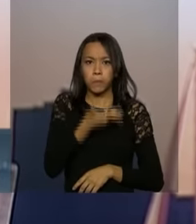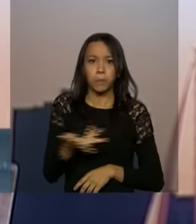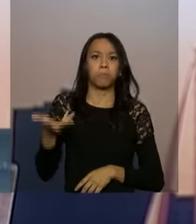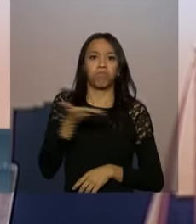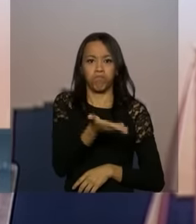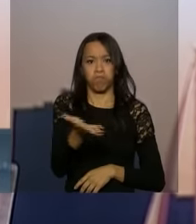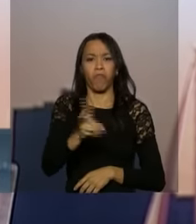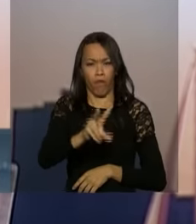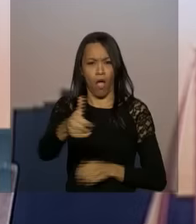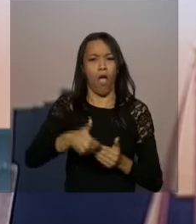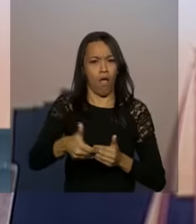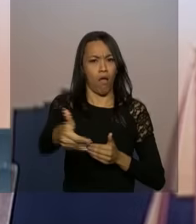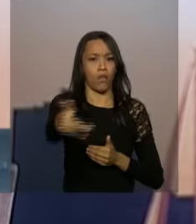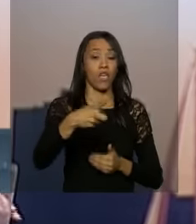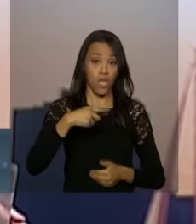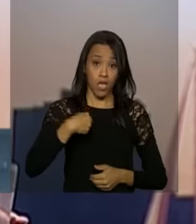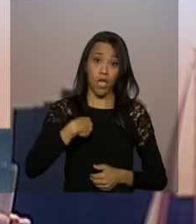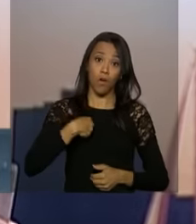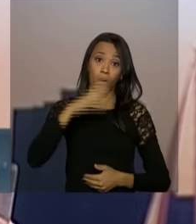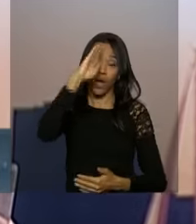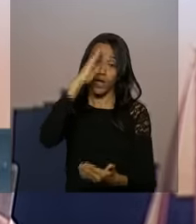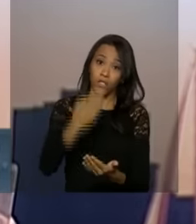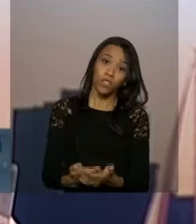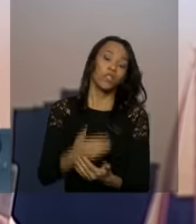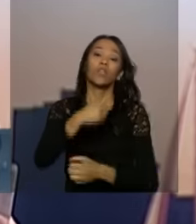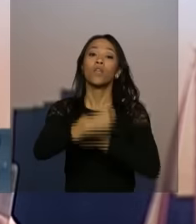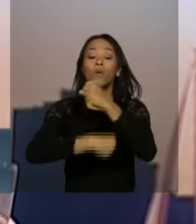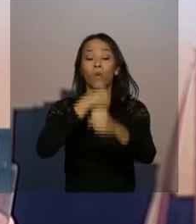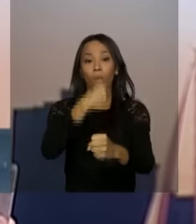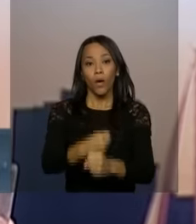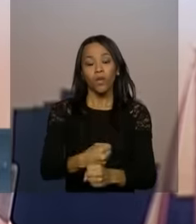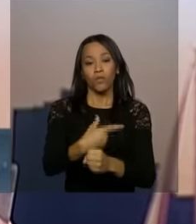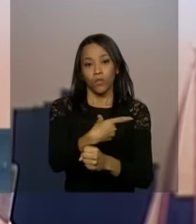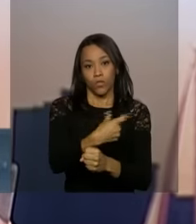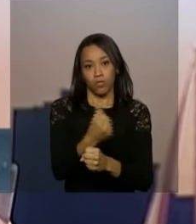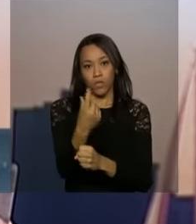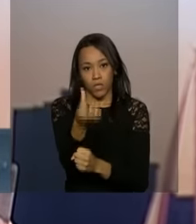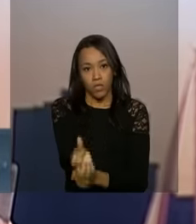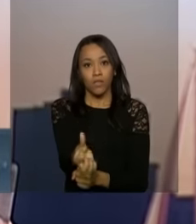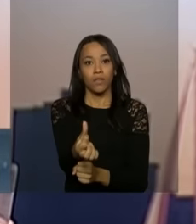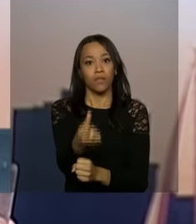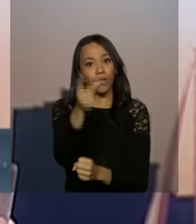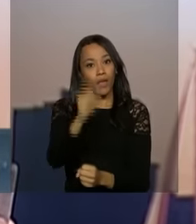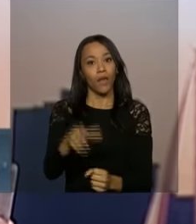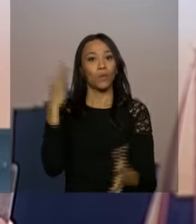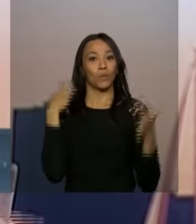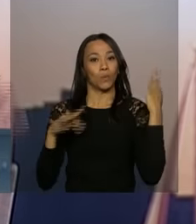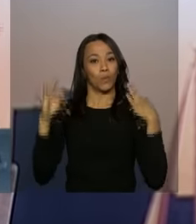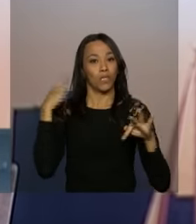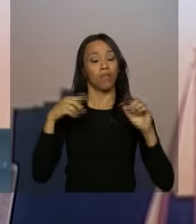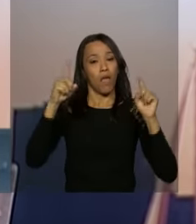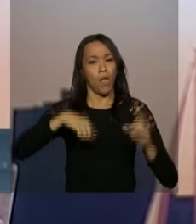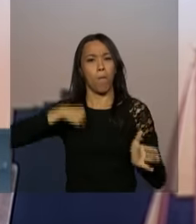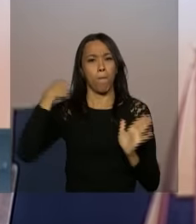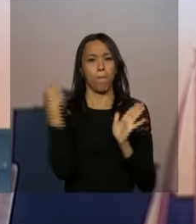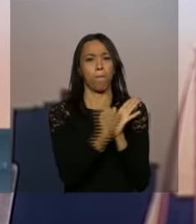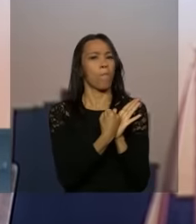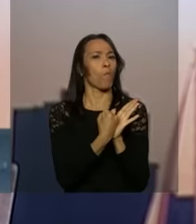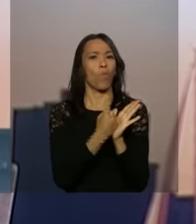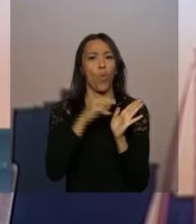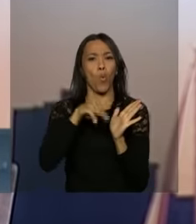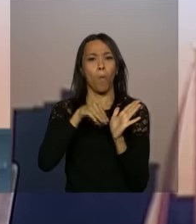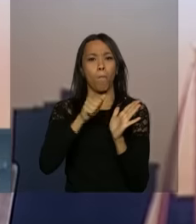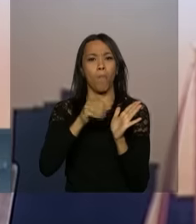que nós faremos do Ano Olímpico para o Turismo um marco no processo de consolidação do Brasil